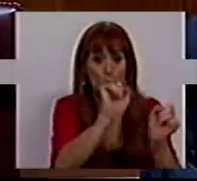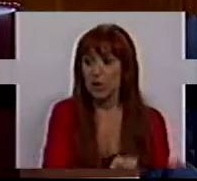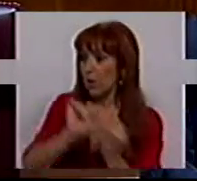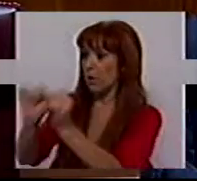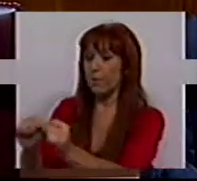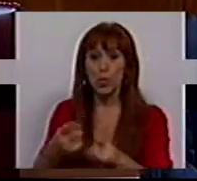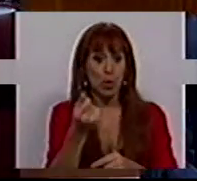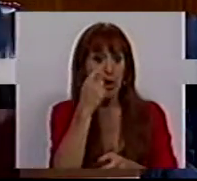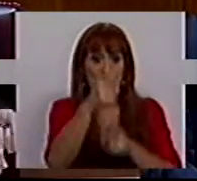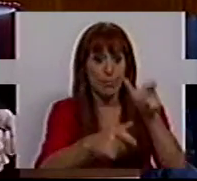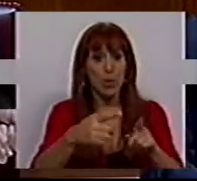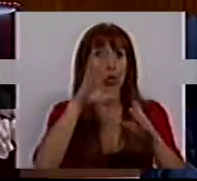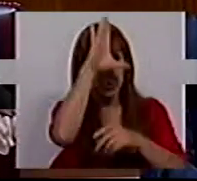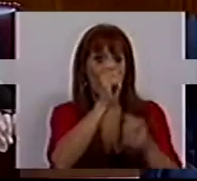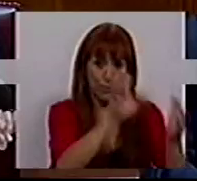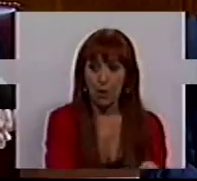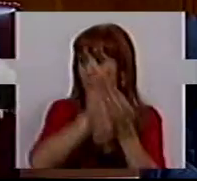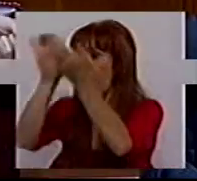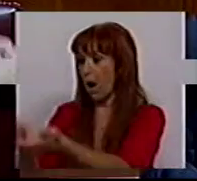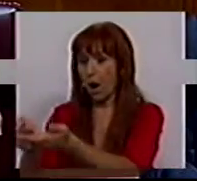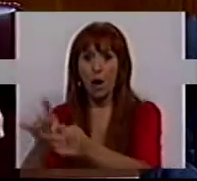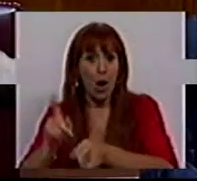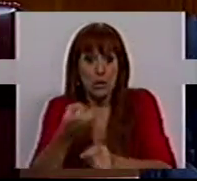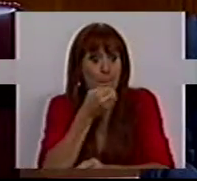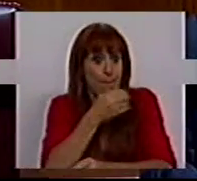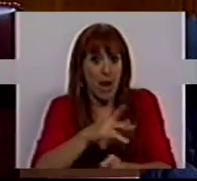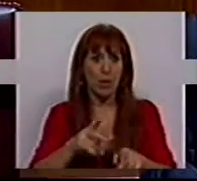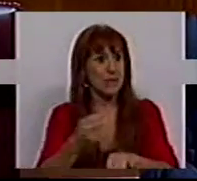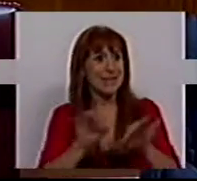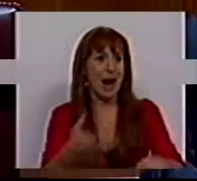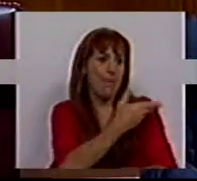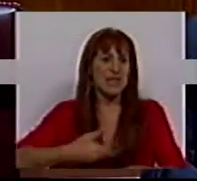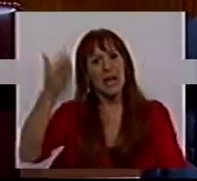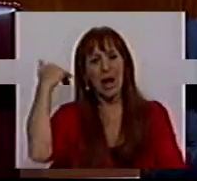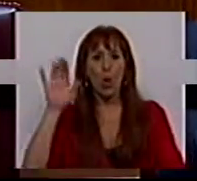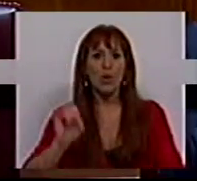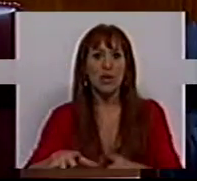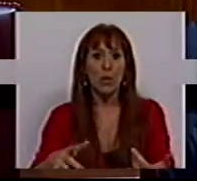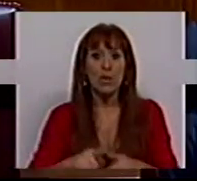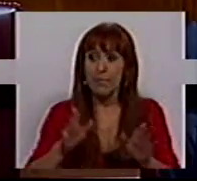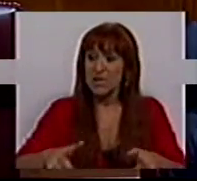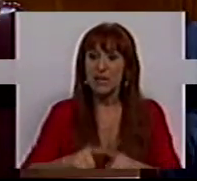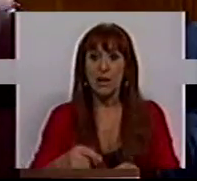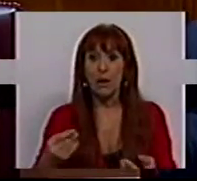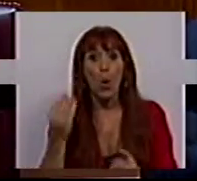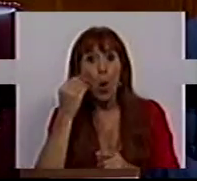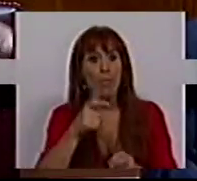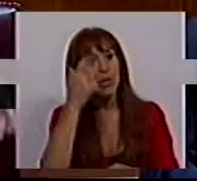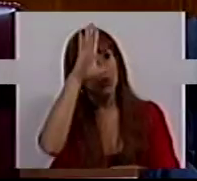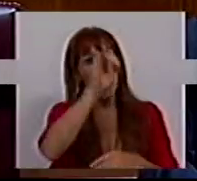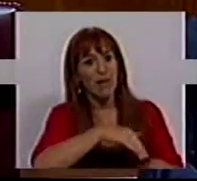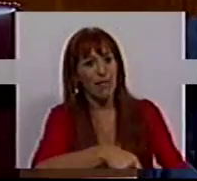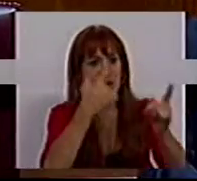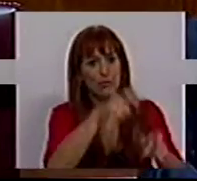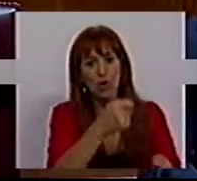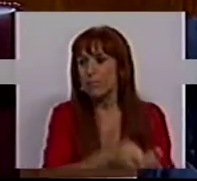contribuintes, portanto com dinheiro do Estado, cujas perdas, como no passado aconteceu, tivessem de ser assacadas ao Estado e